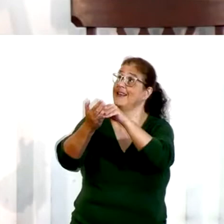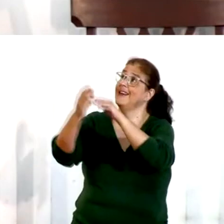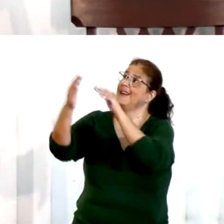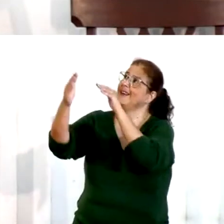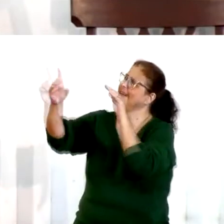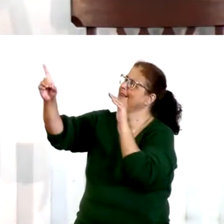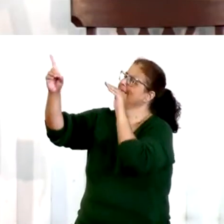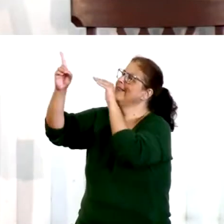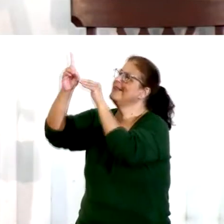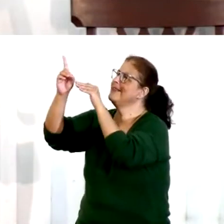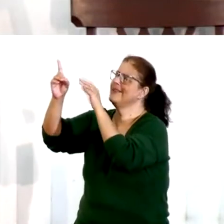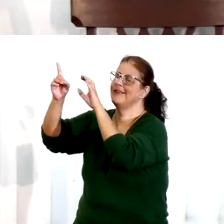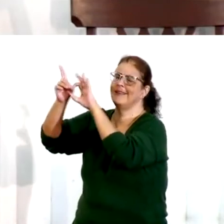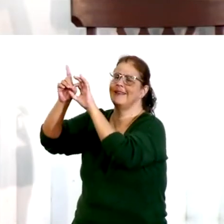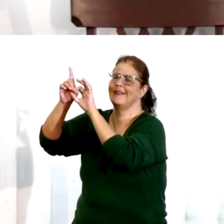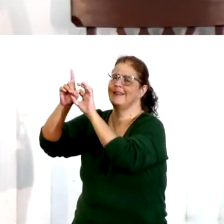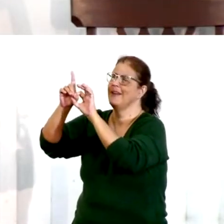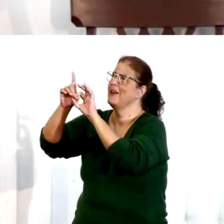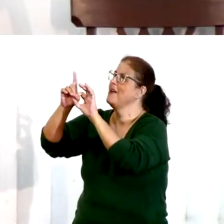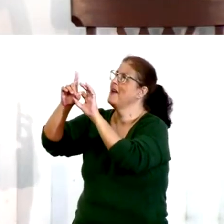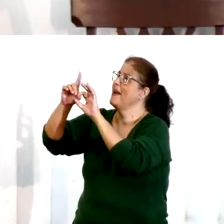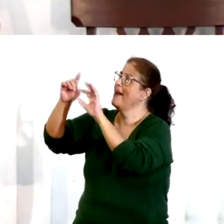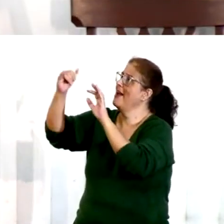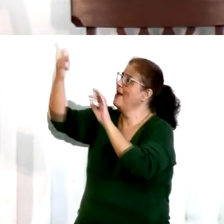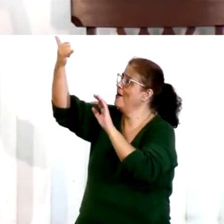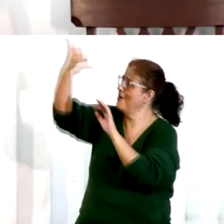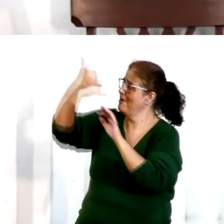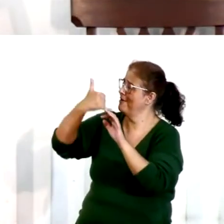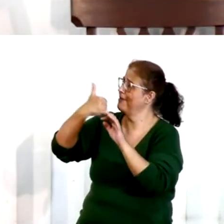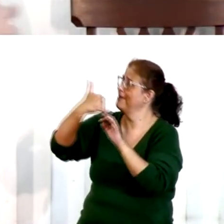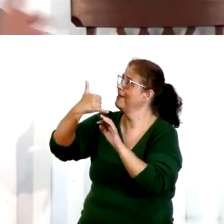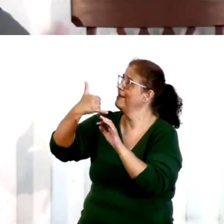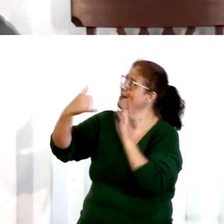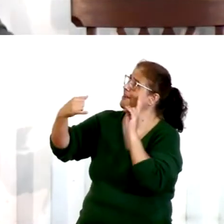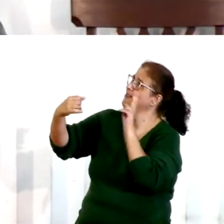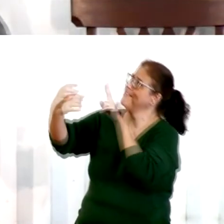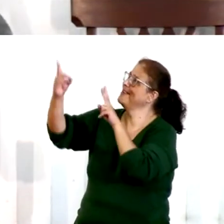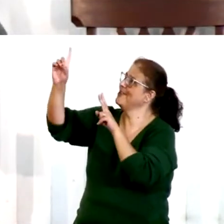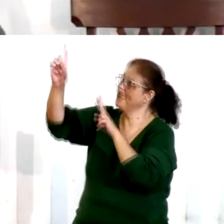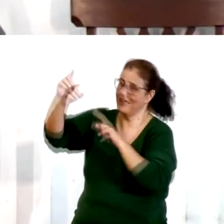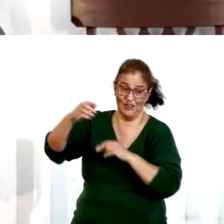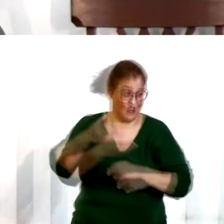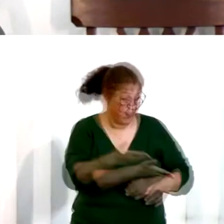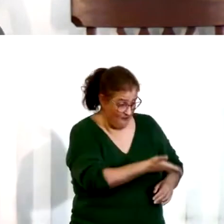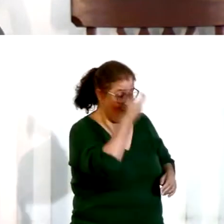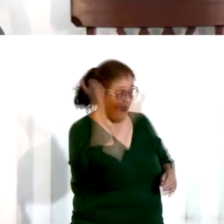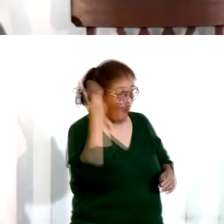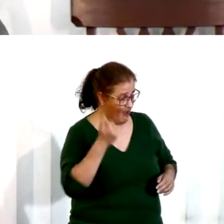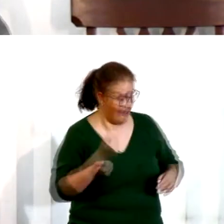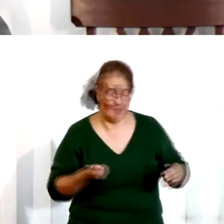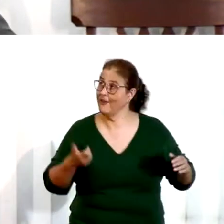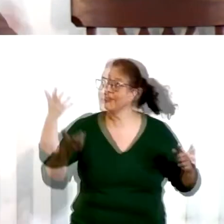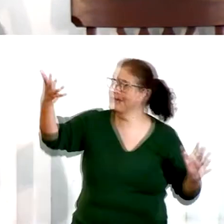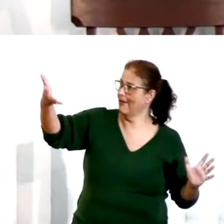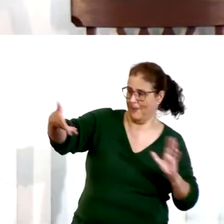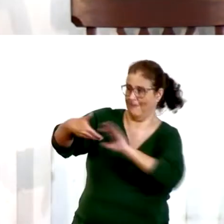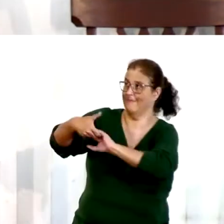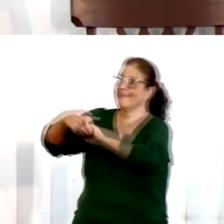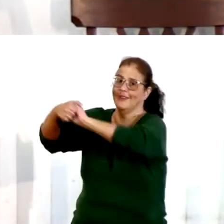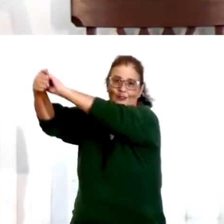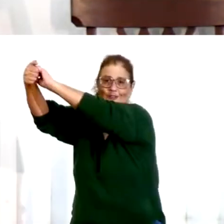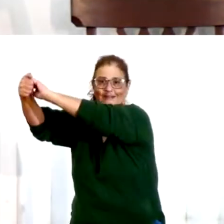simplesmente ouvir a palavra dEle, vem, e você foi. É assim que nós nos achegamos a Deus. É assim que nós